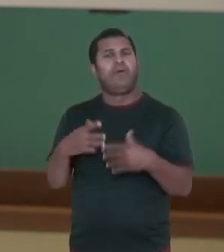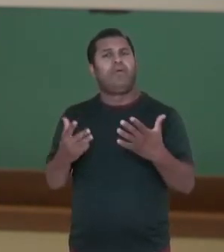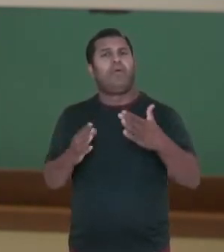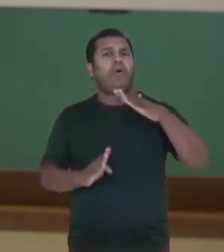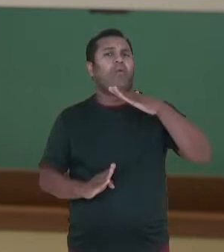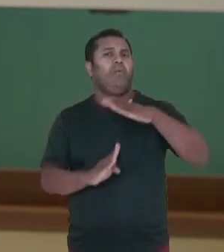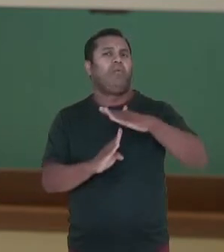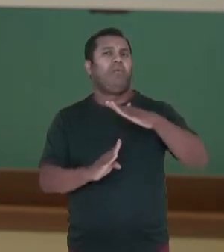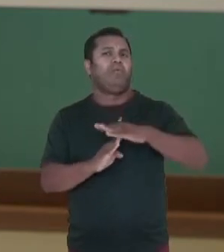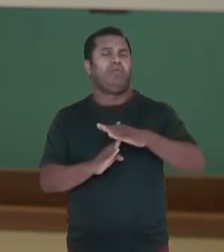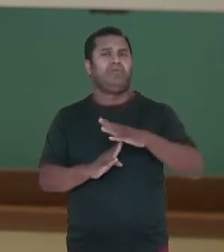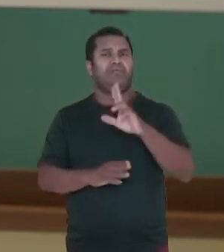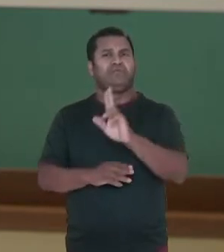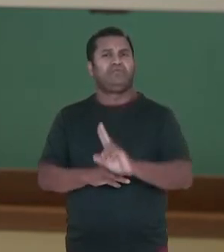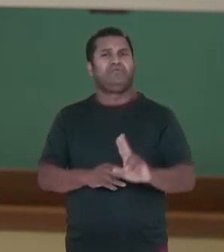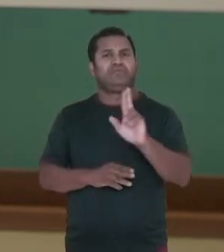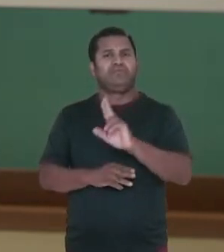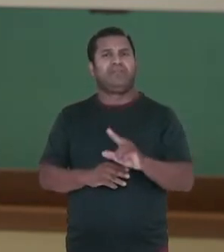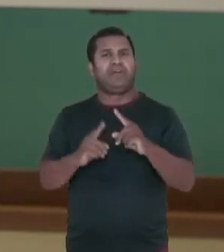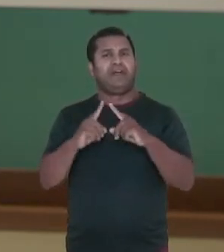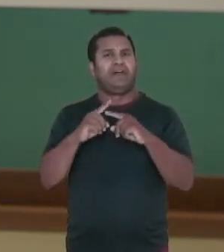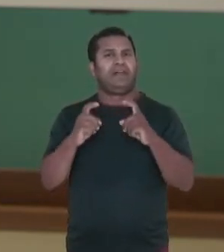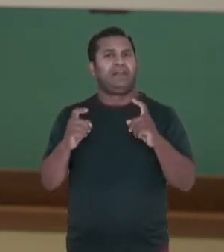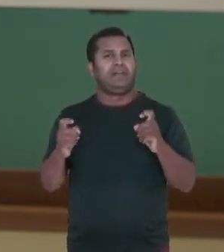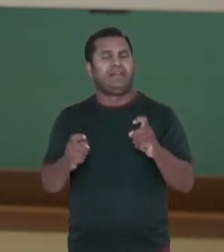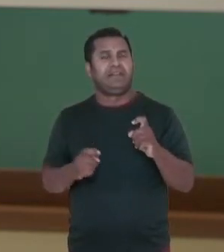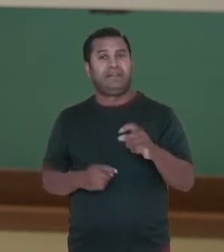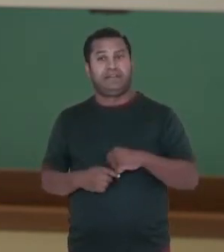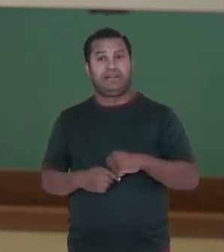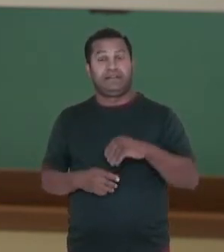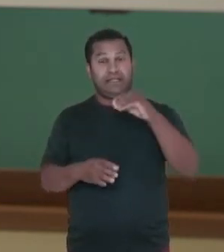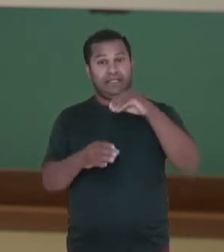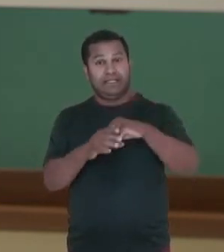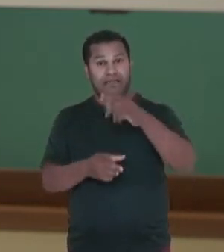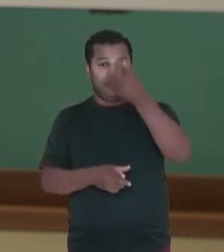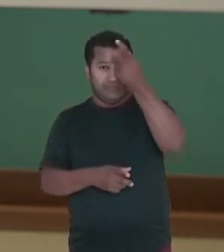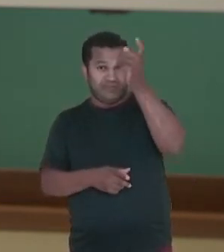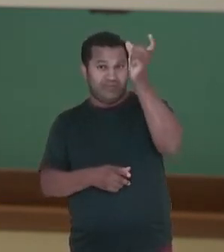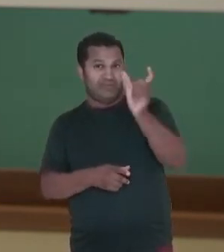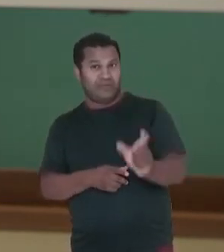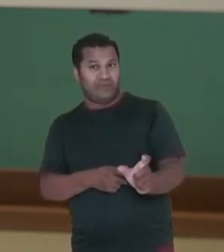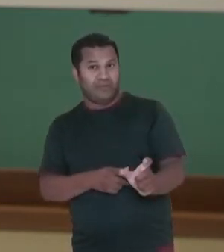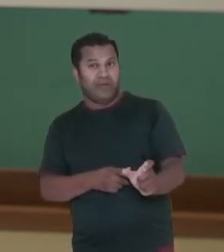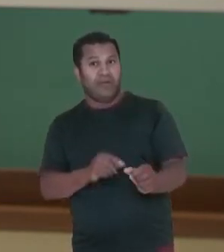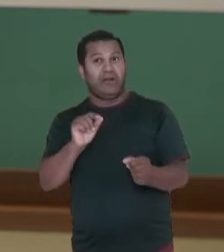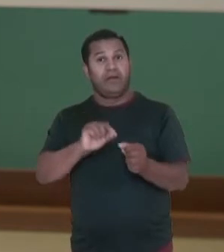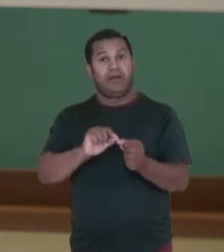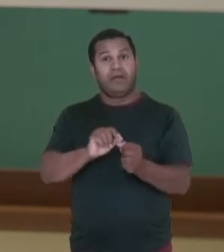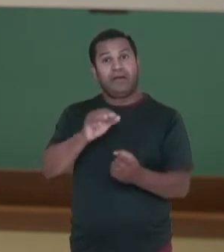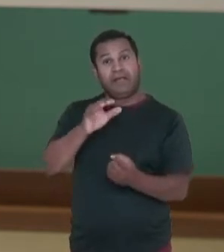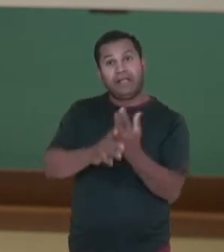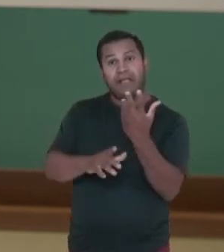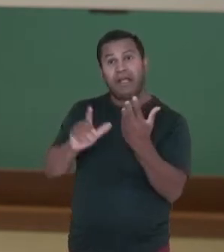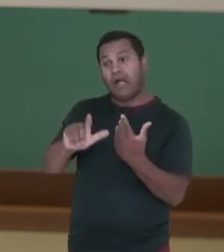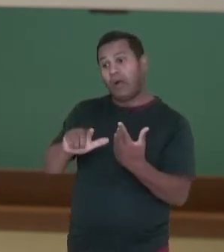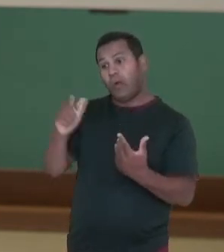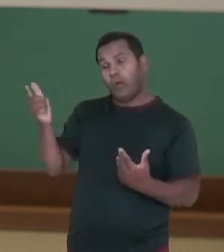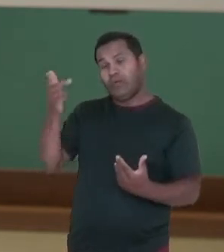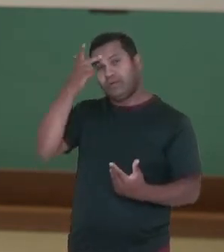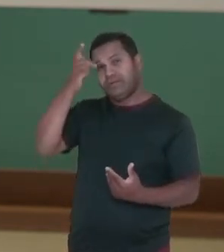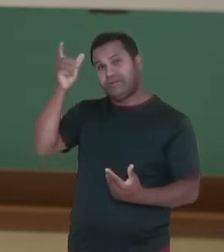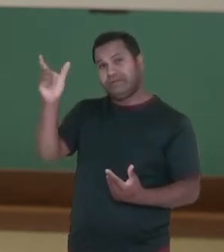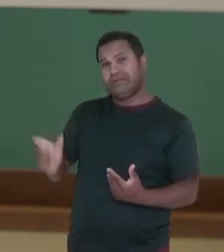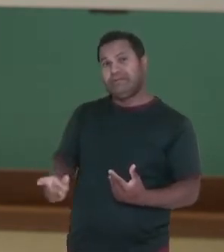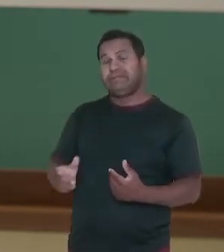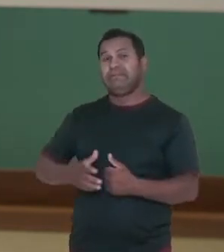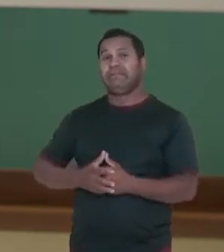Então, quem determina esse ponto é a bioética. Então, ele vai ver os problemas e implicações morais, né, que